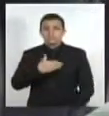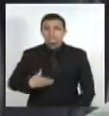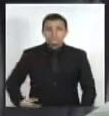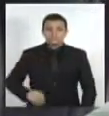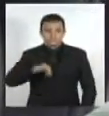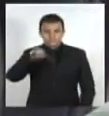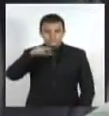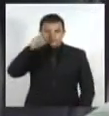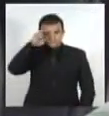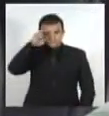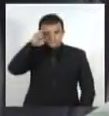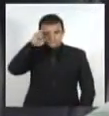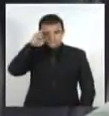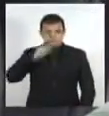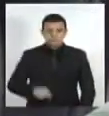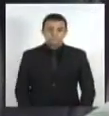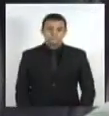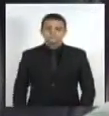Lago.